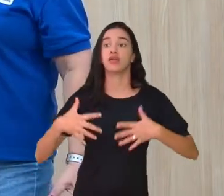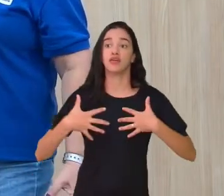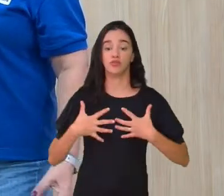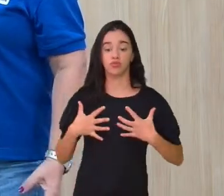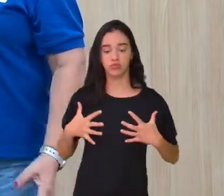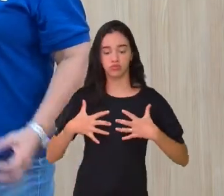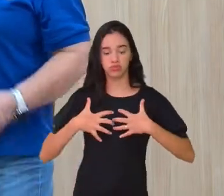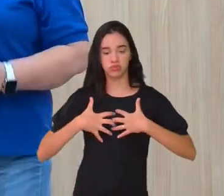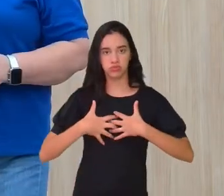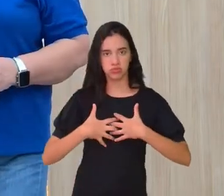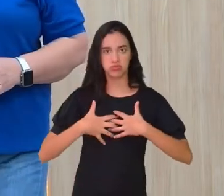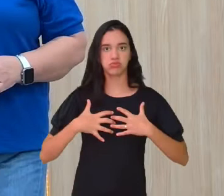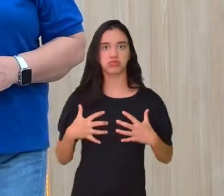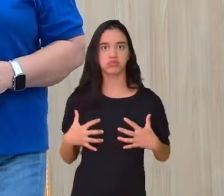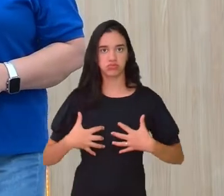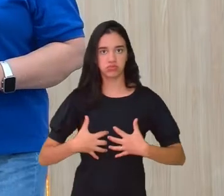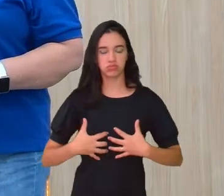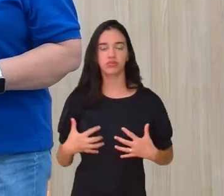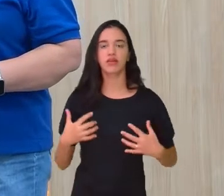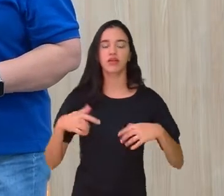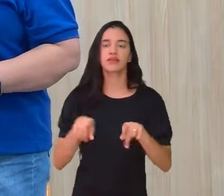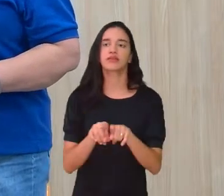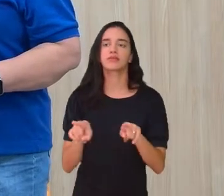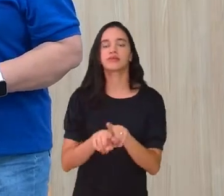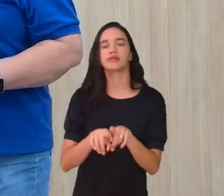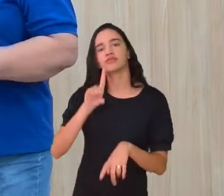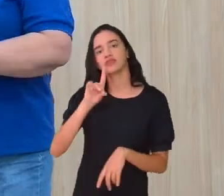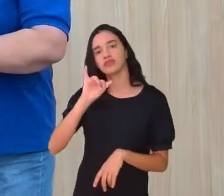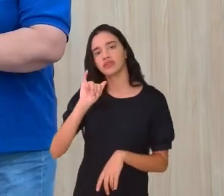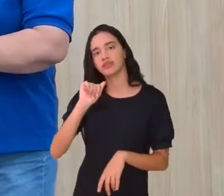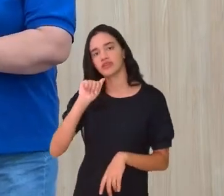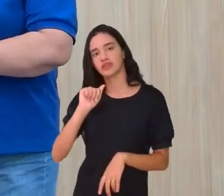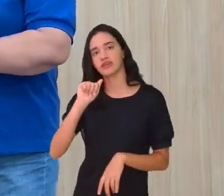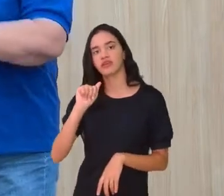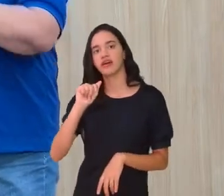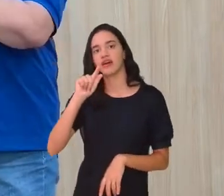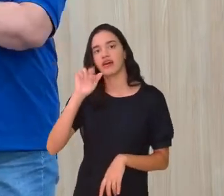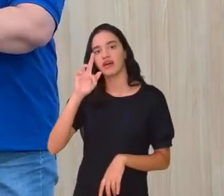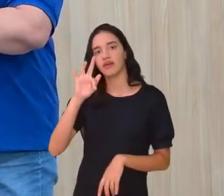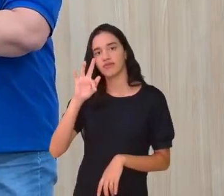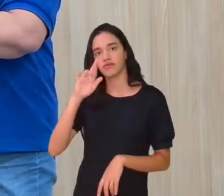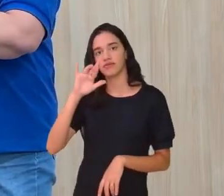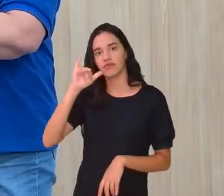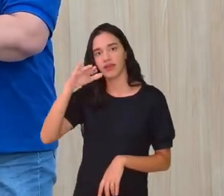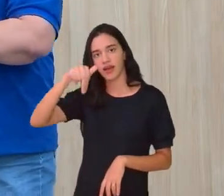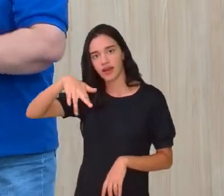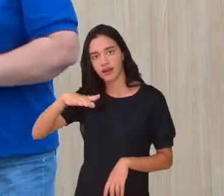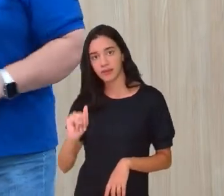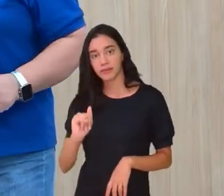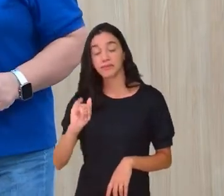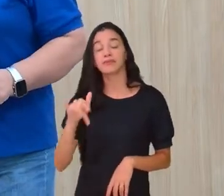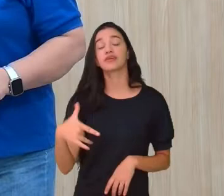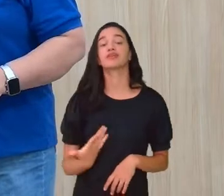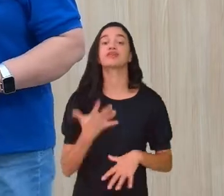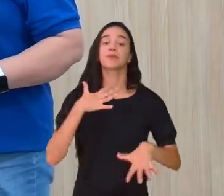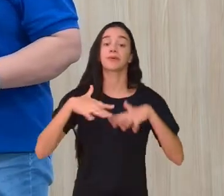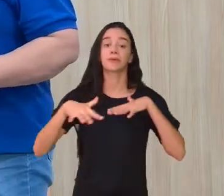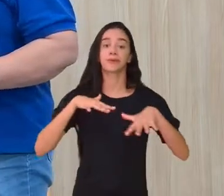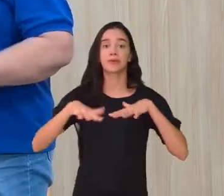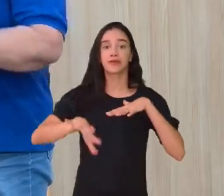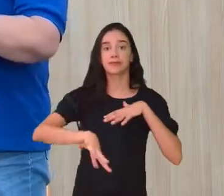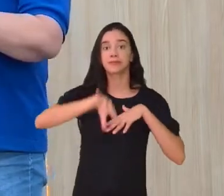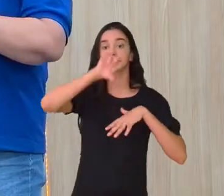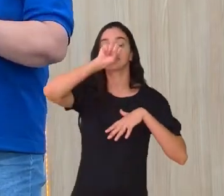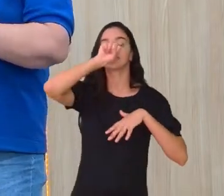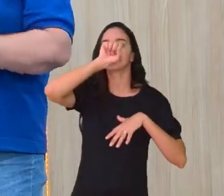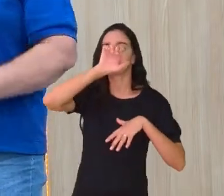torácica e também do diafragma. Então aqui nós estamos vendo a questão dos movimentos respiratórios, a inspiração e